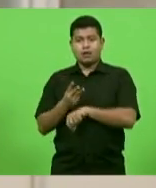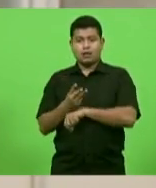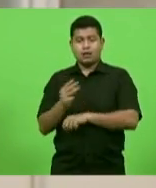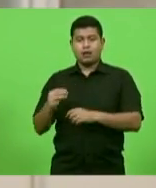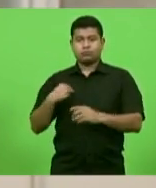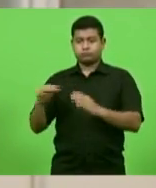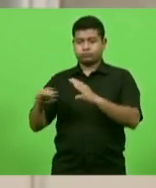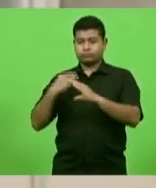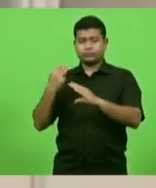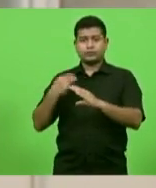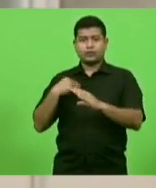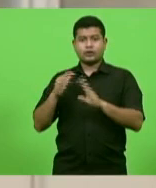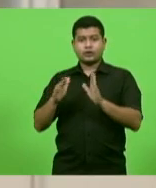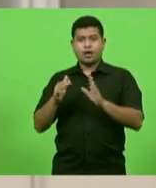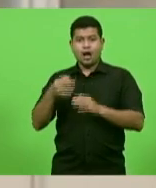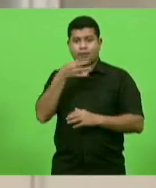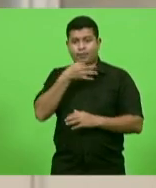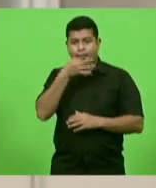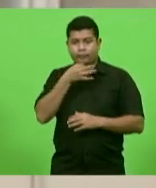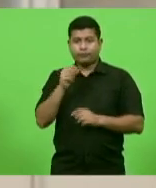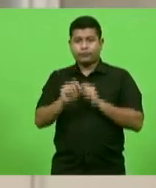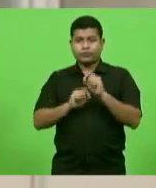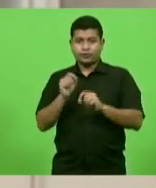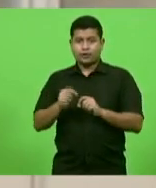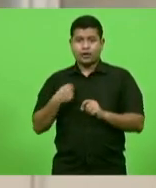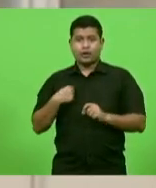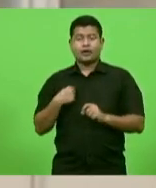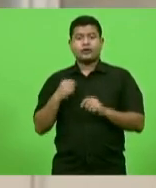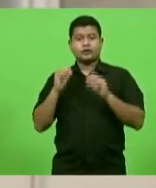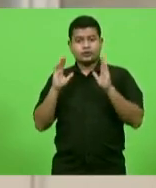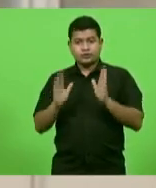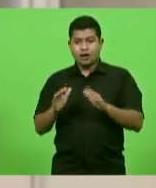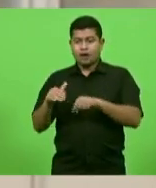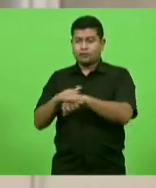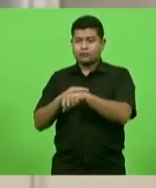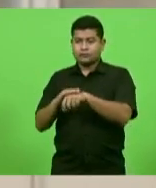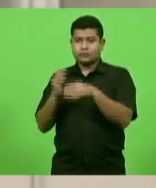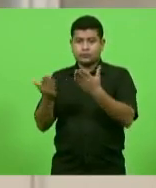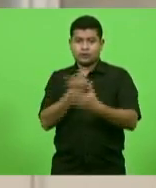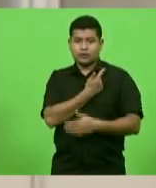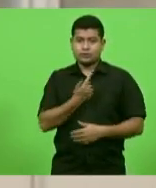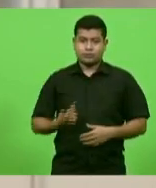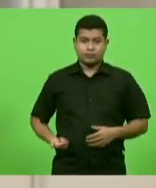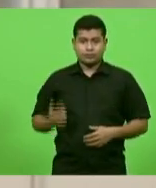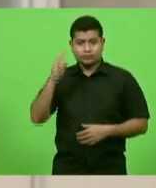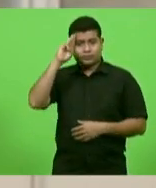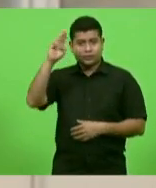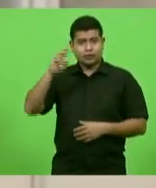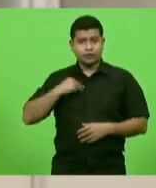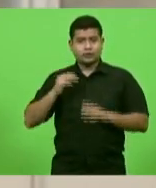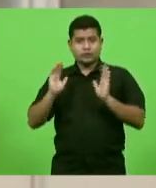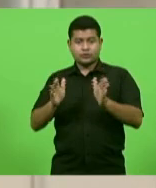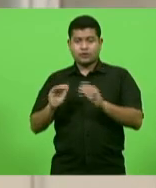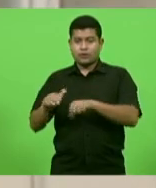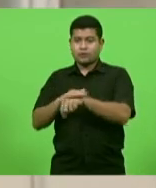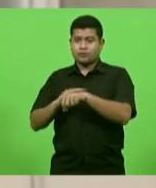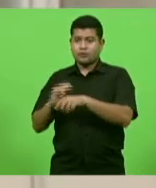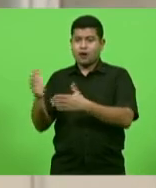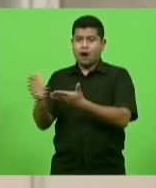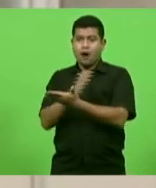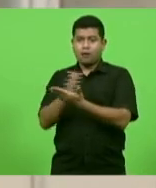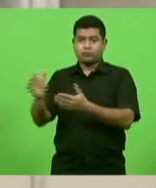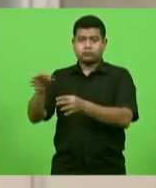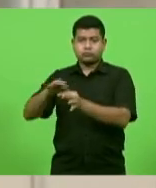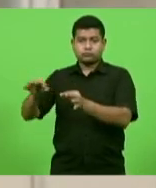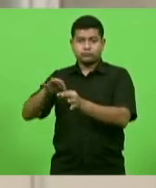e já me mandou um áudio assim acabei de falar com Moisés Eles já está falando com